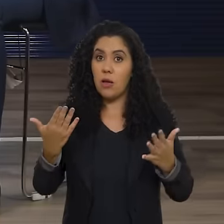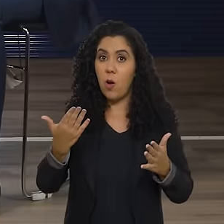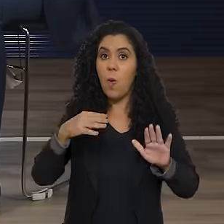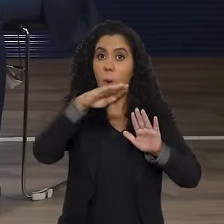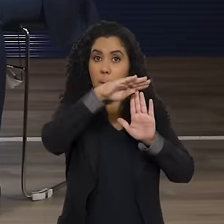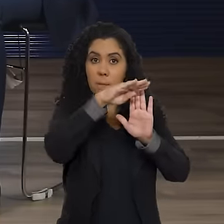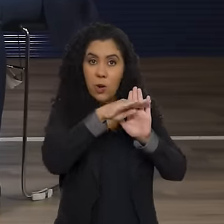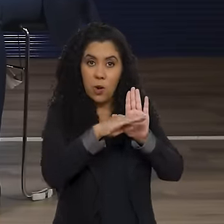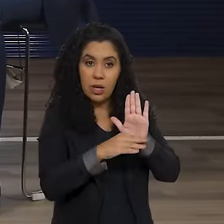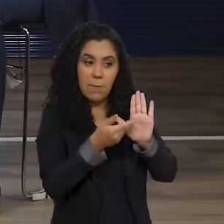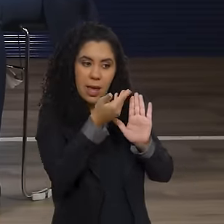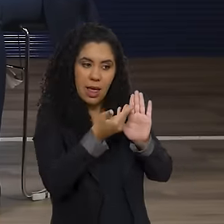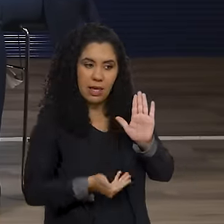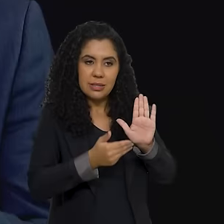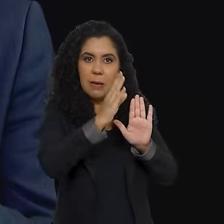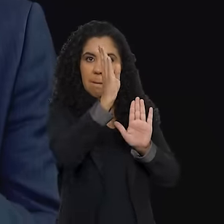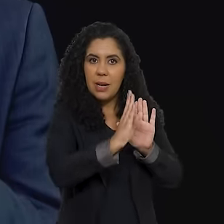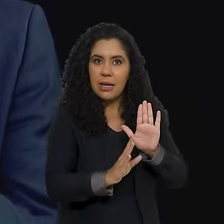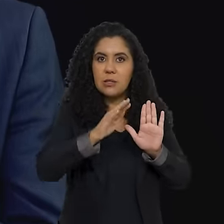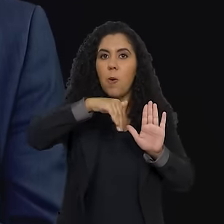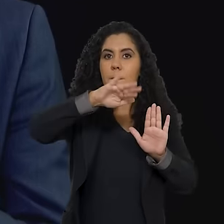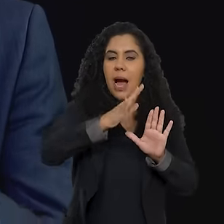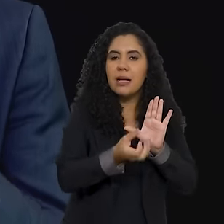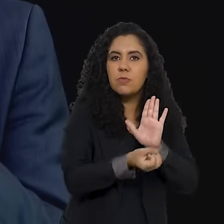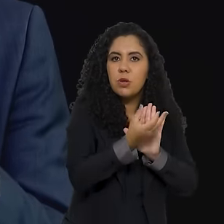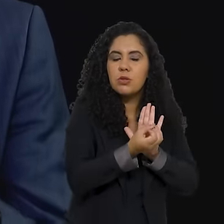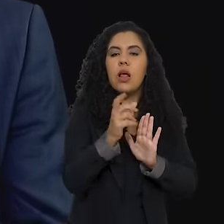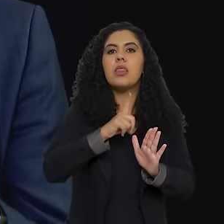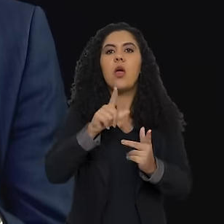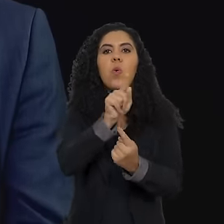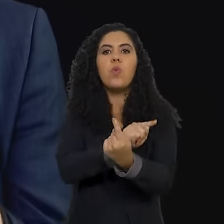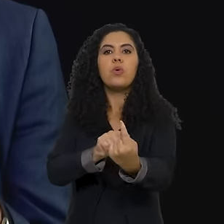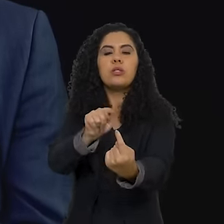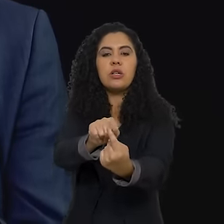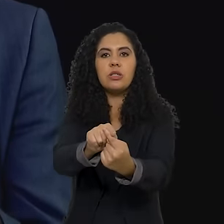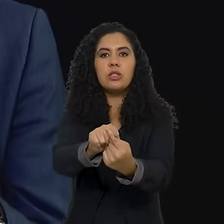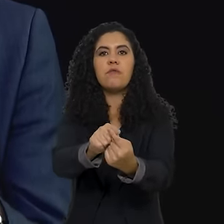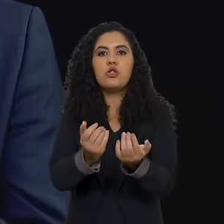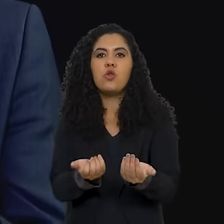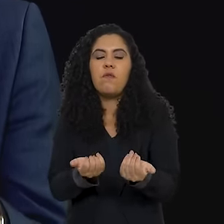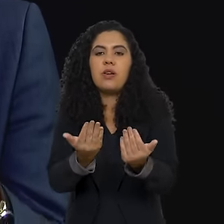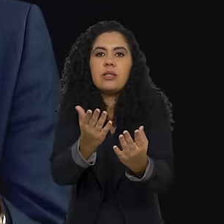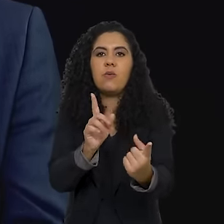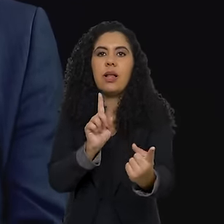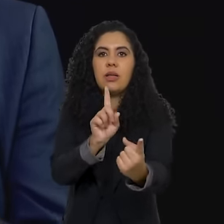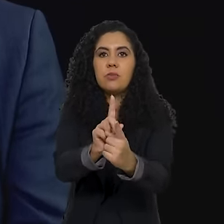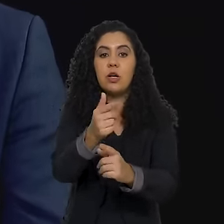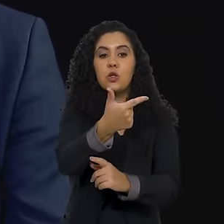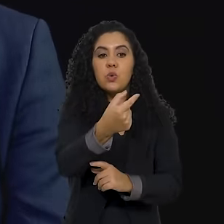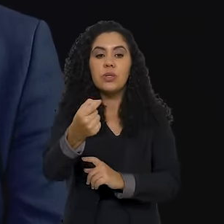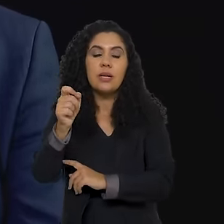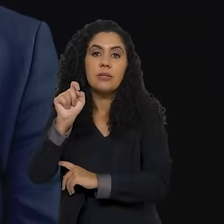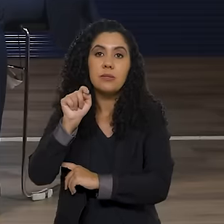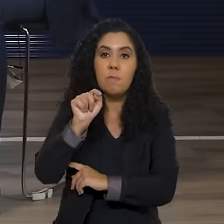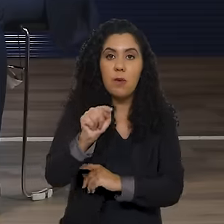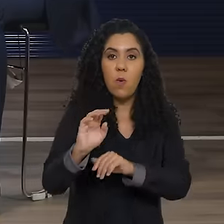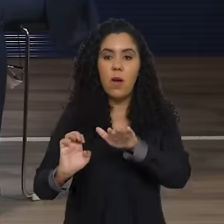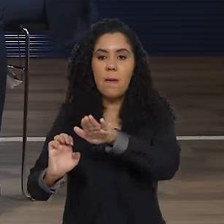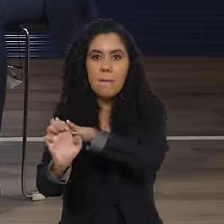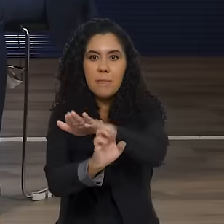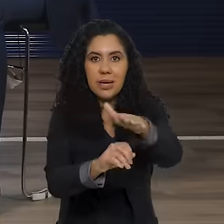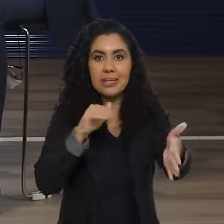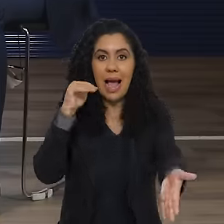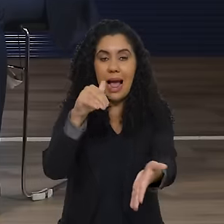Produtivo tem como meta atender 200 mil empresas até 2026. E quem